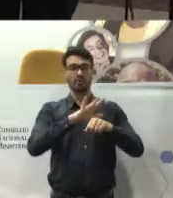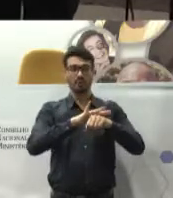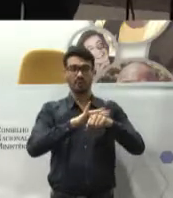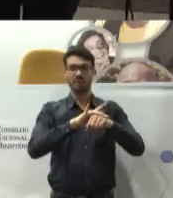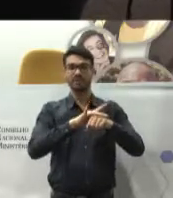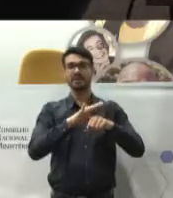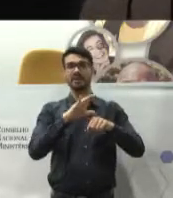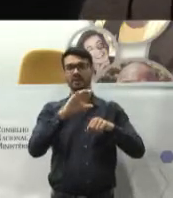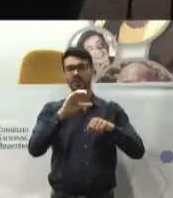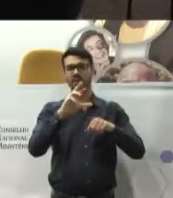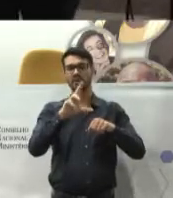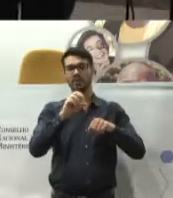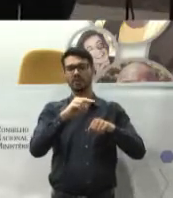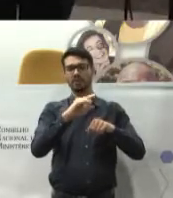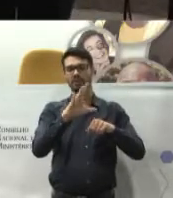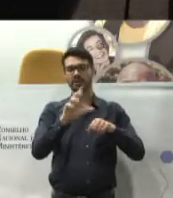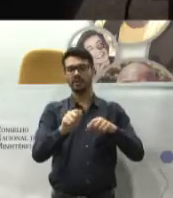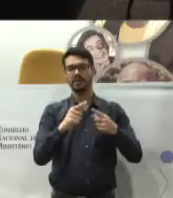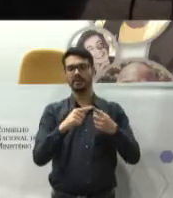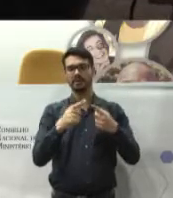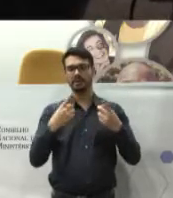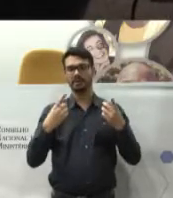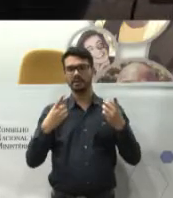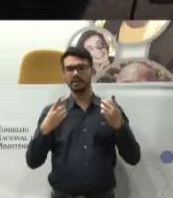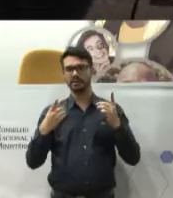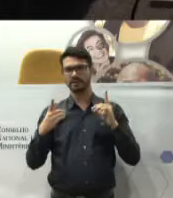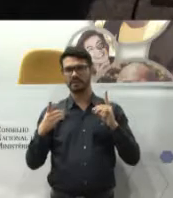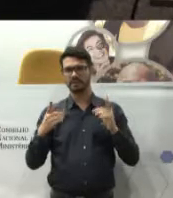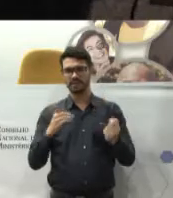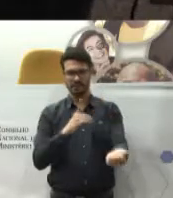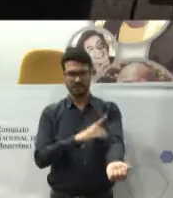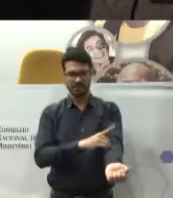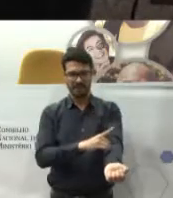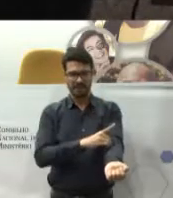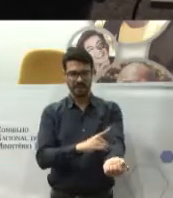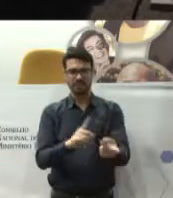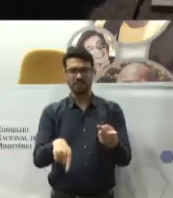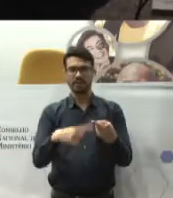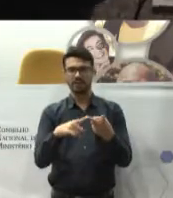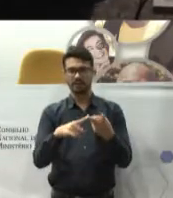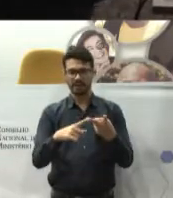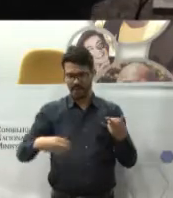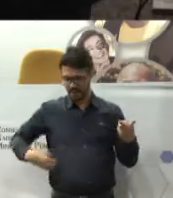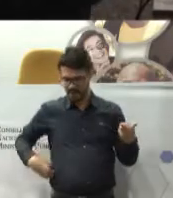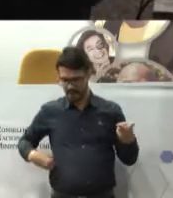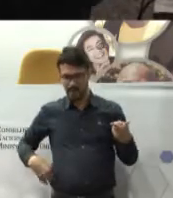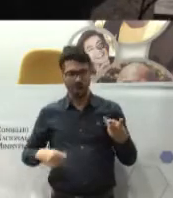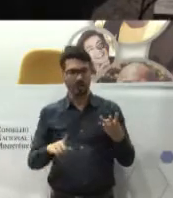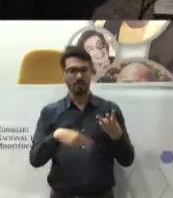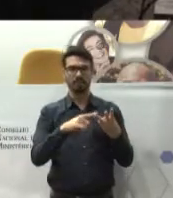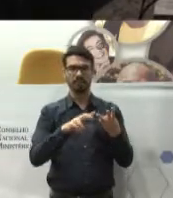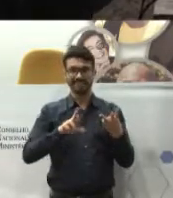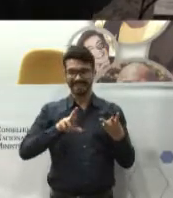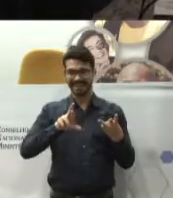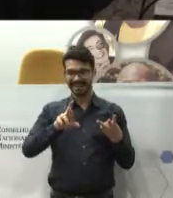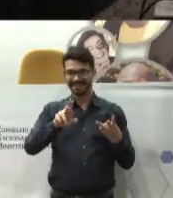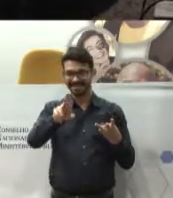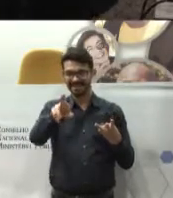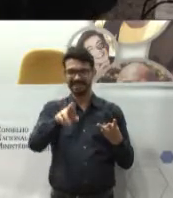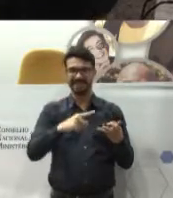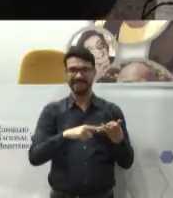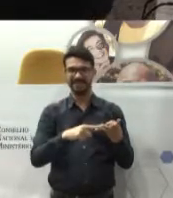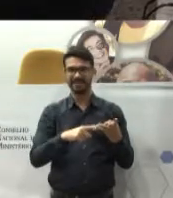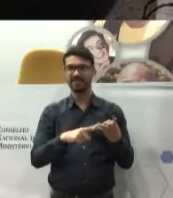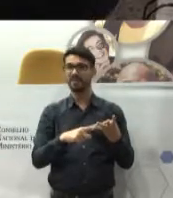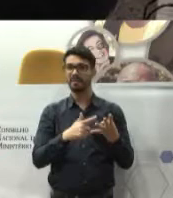Diabetes, doenças renais, câncer, doenças circulatórias. É disso